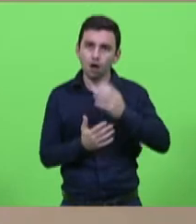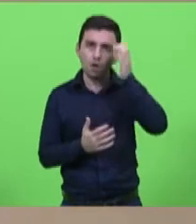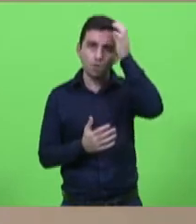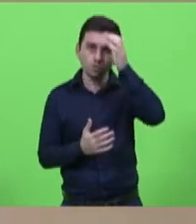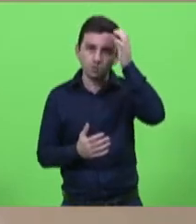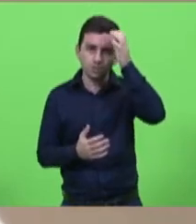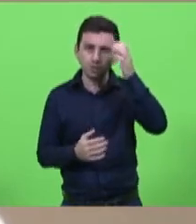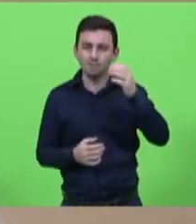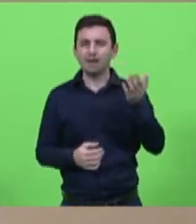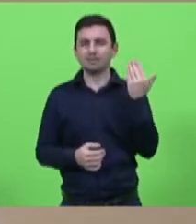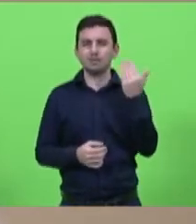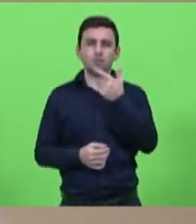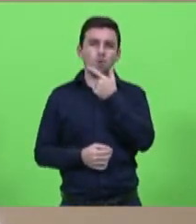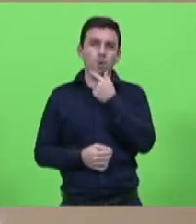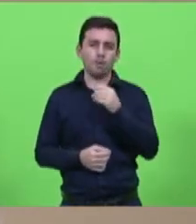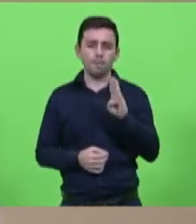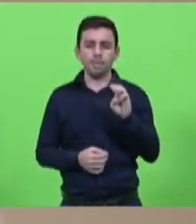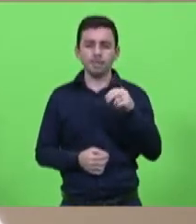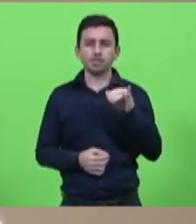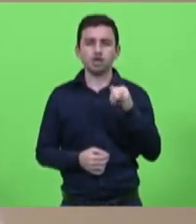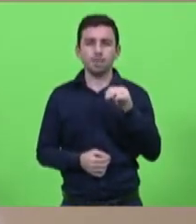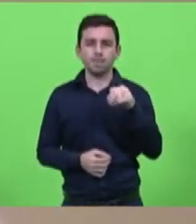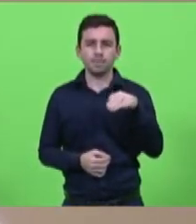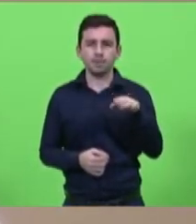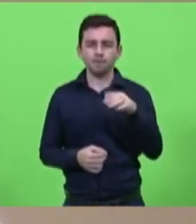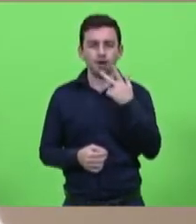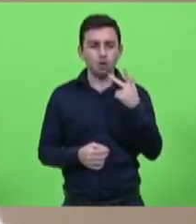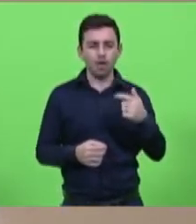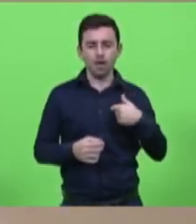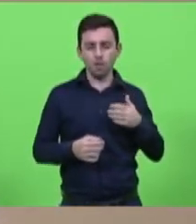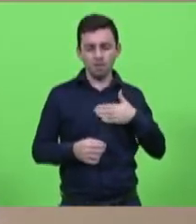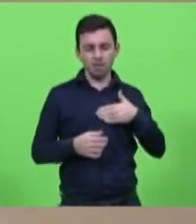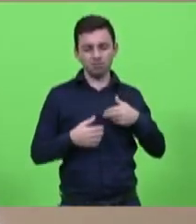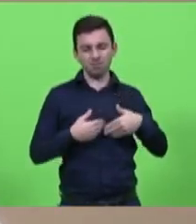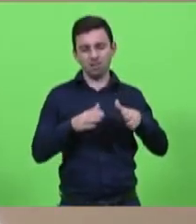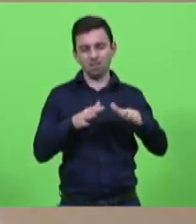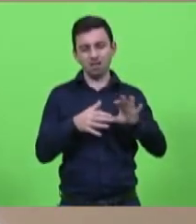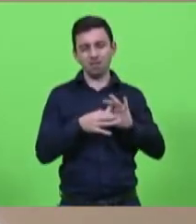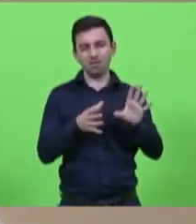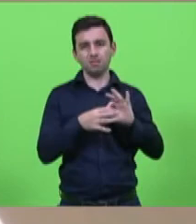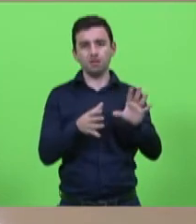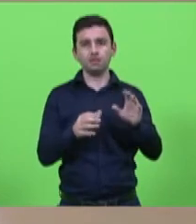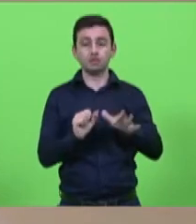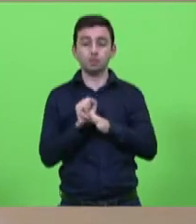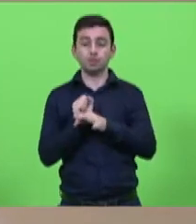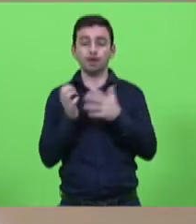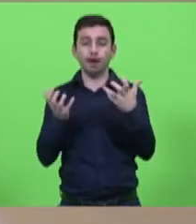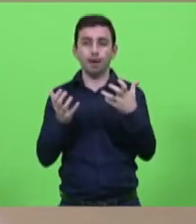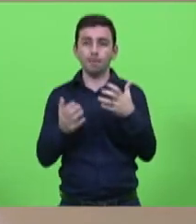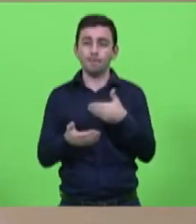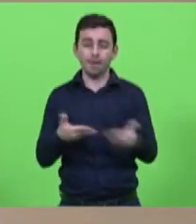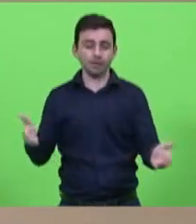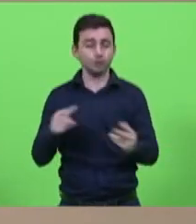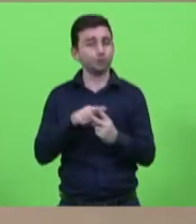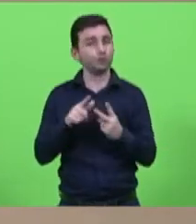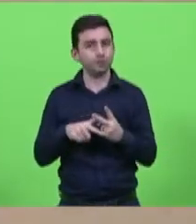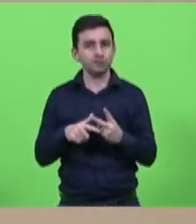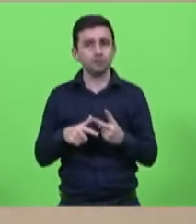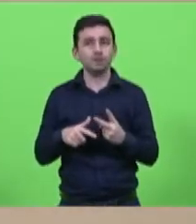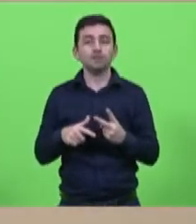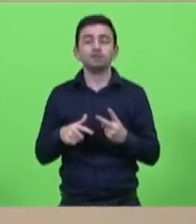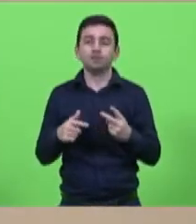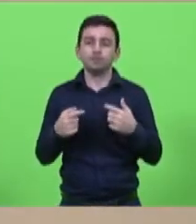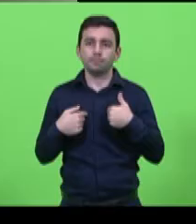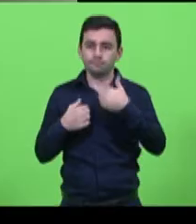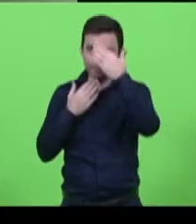dizia Benjamin Franklin, quem abre mão da sua liberdade por um pouco de segurança, acaba ficando sem os dois. Muito obrigado,